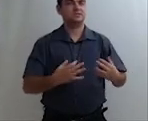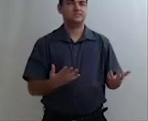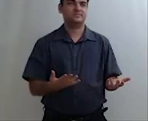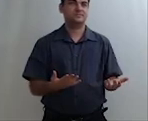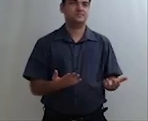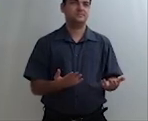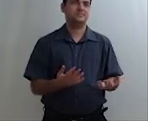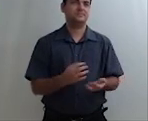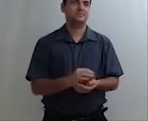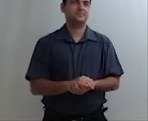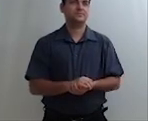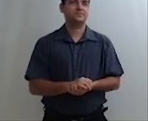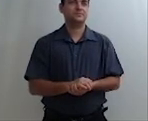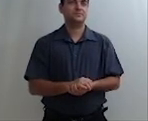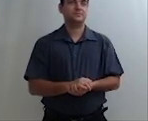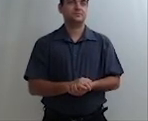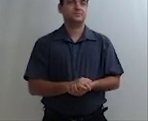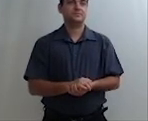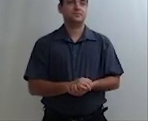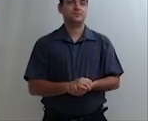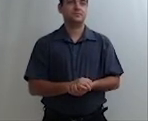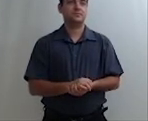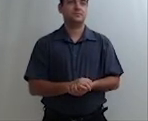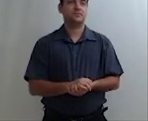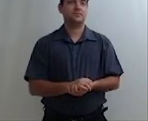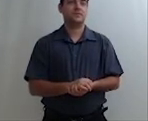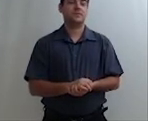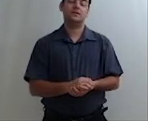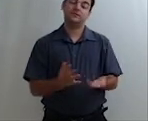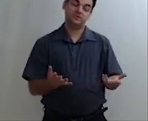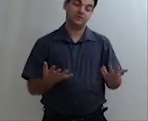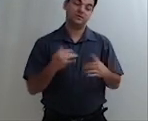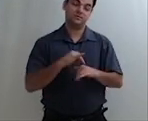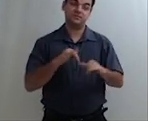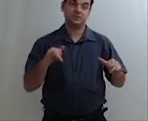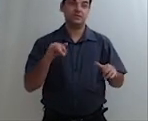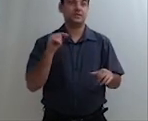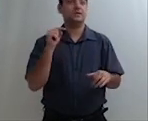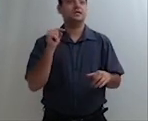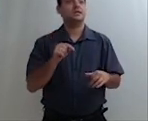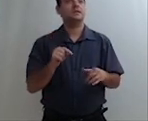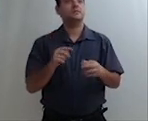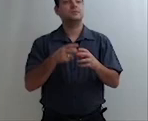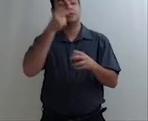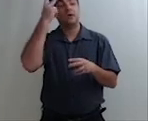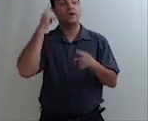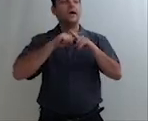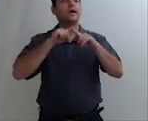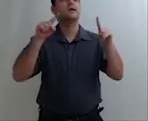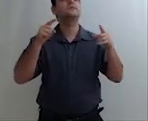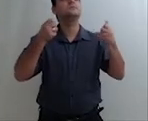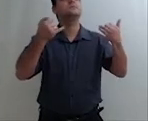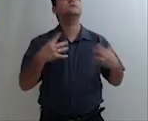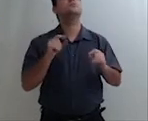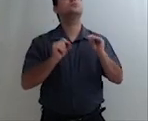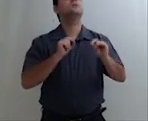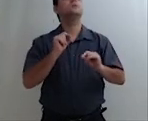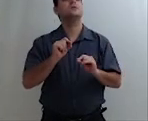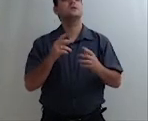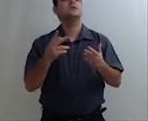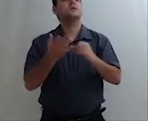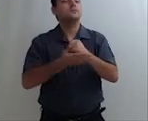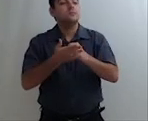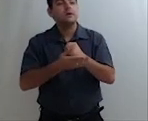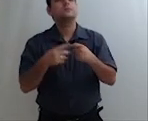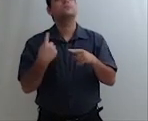o conforme já afirmada na decisão embargada dever então agravante firmar especificamente os fundamentos da